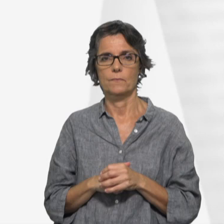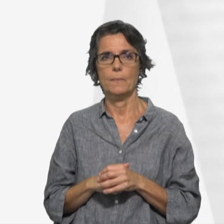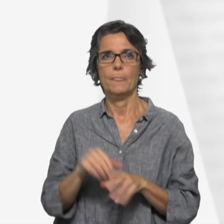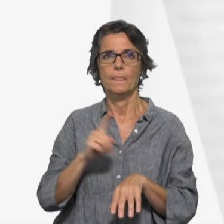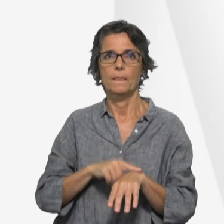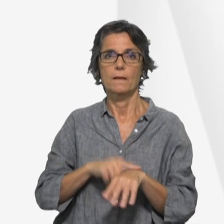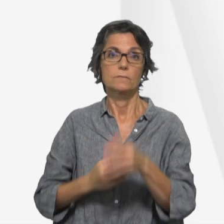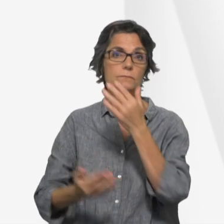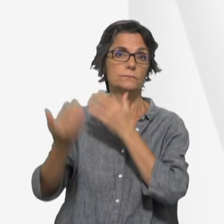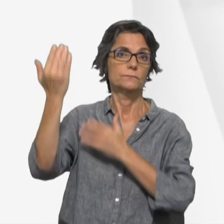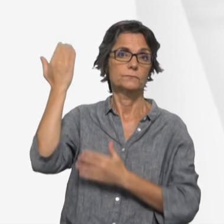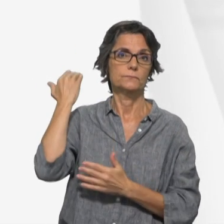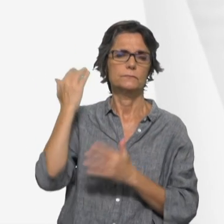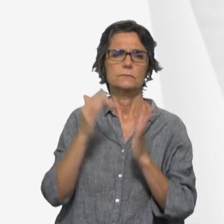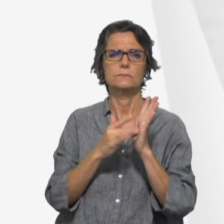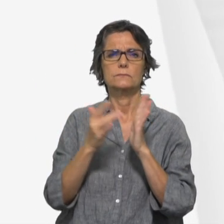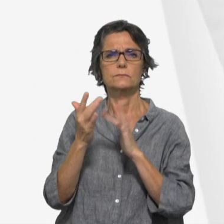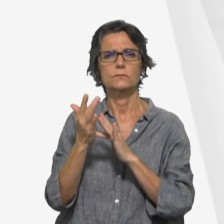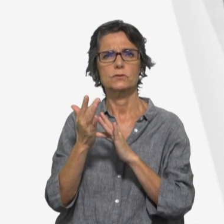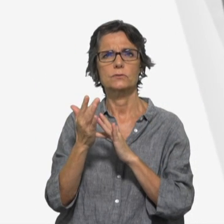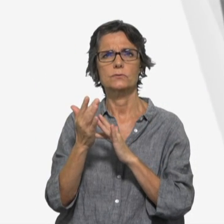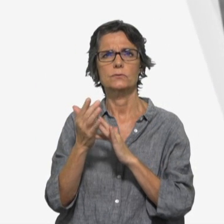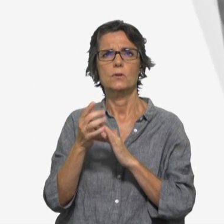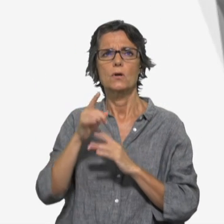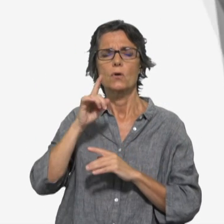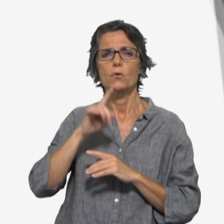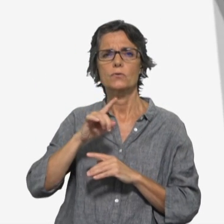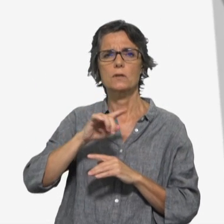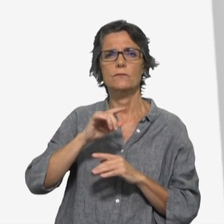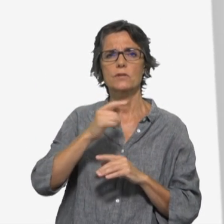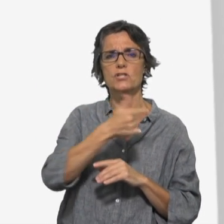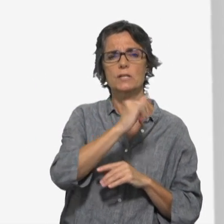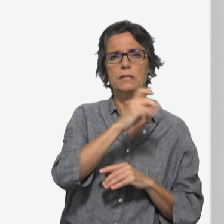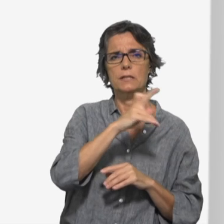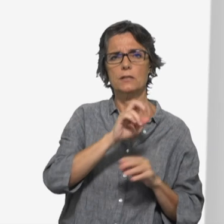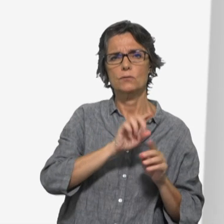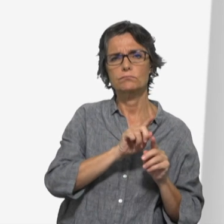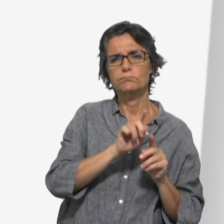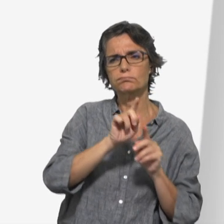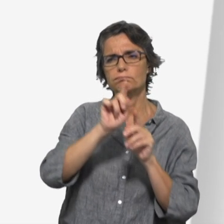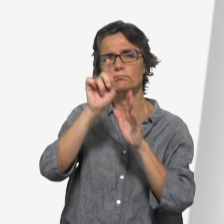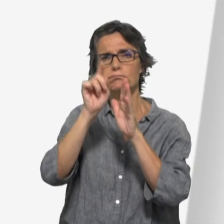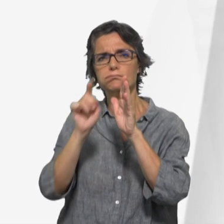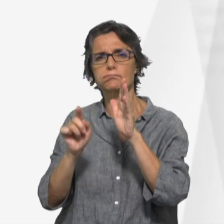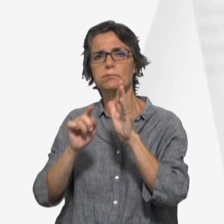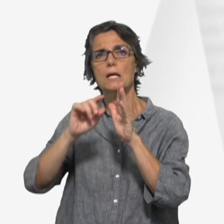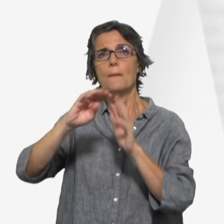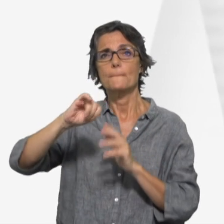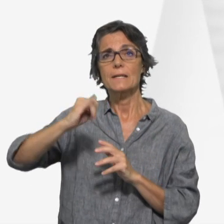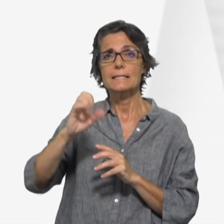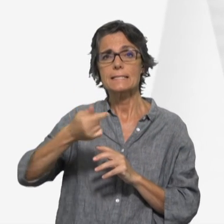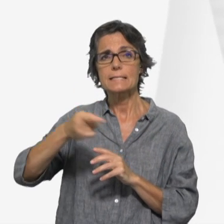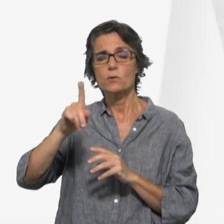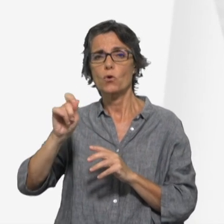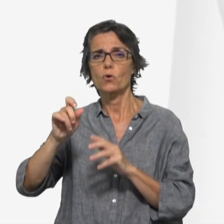Naquele tempo, Jesus deixou de novo a região de Tiro e, passando por Sidónia, veio para o mar